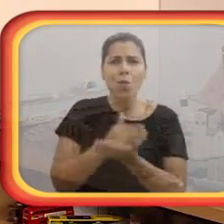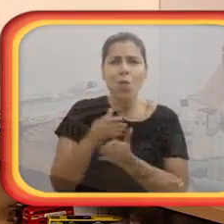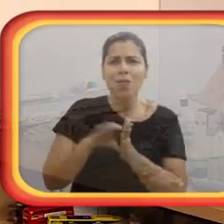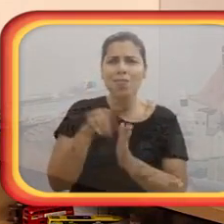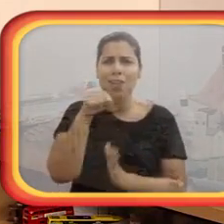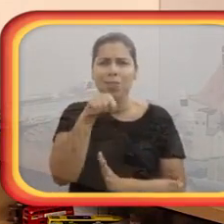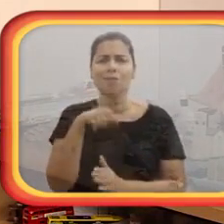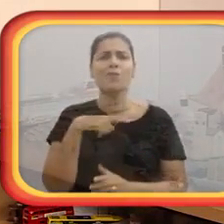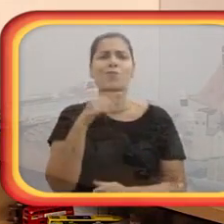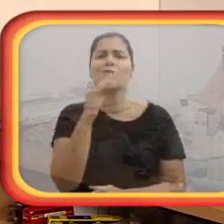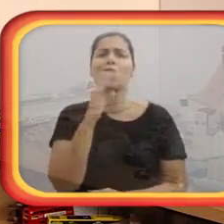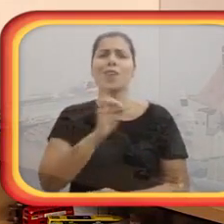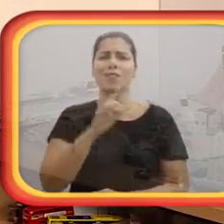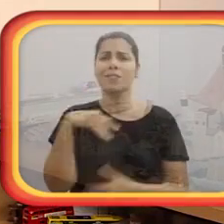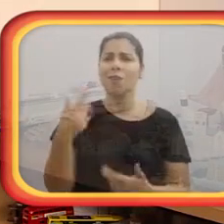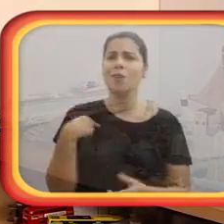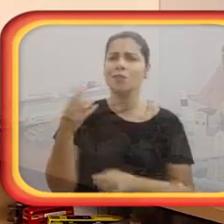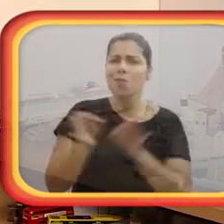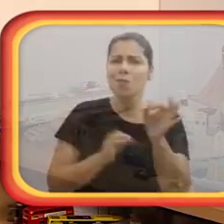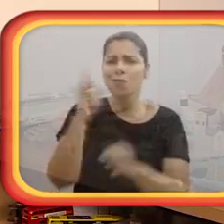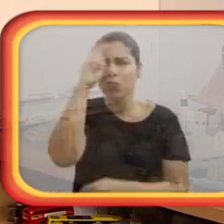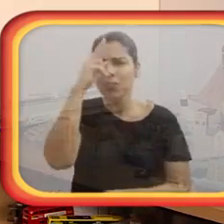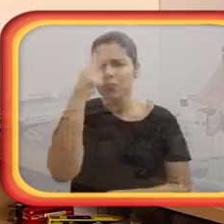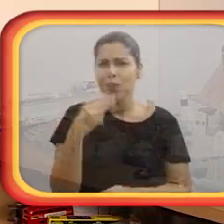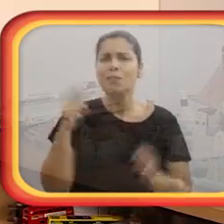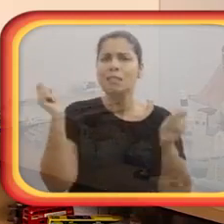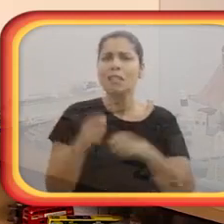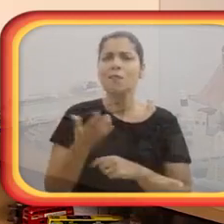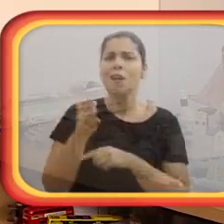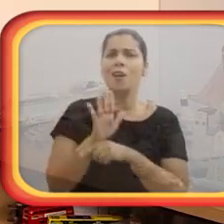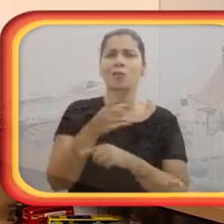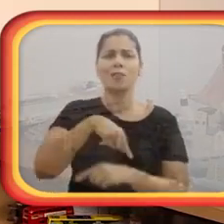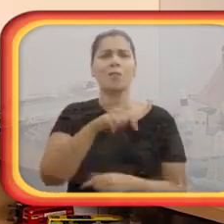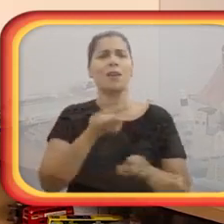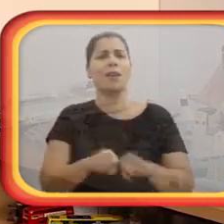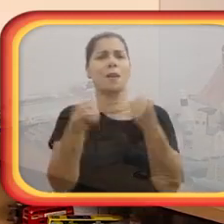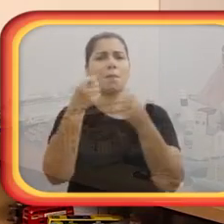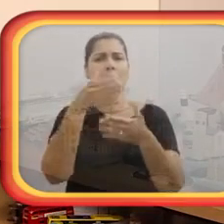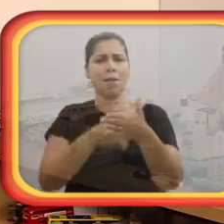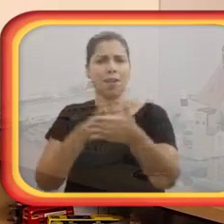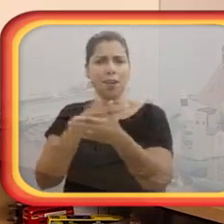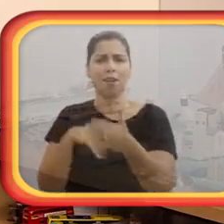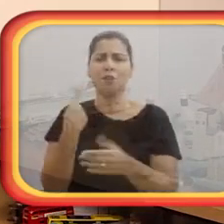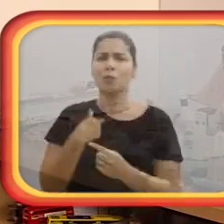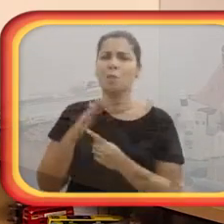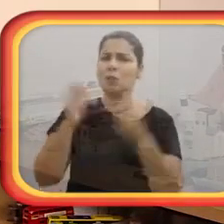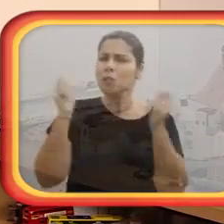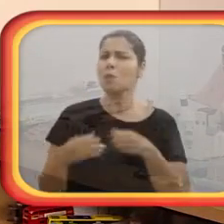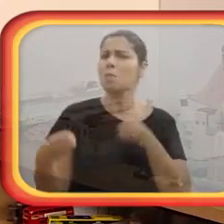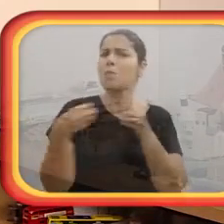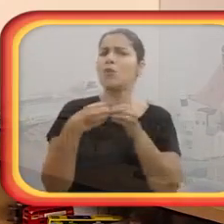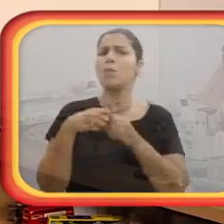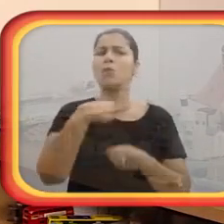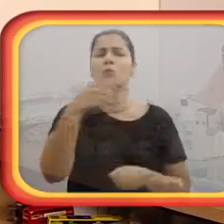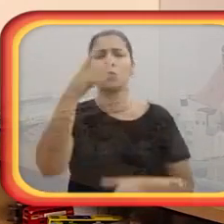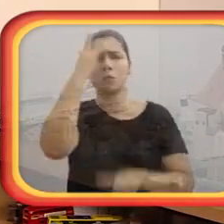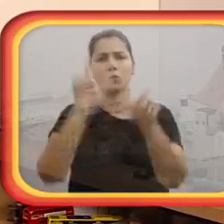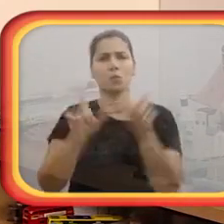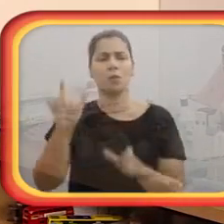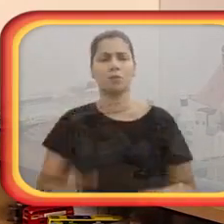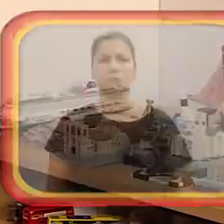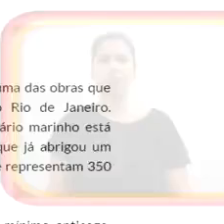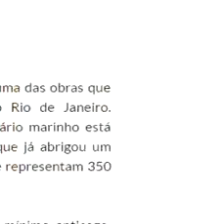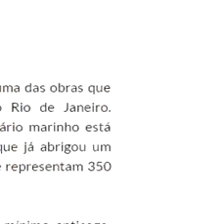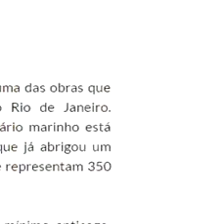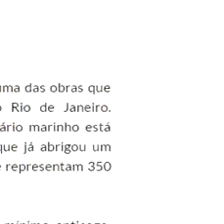conceito, o conceito anterior. Então, é um conceito de quem não conhece. Então, o projeto Histórias de Cego serve justamente para